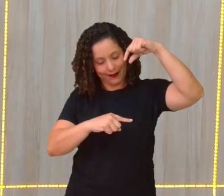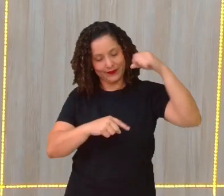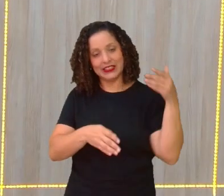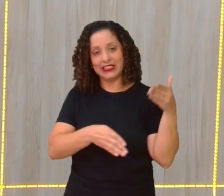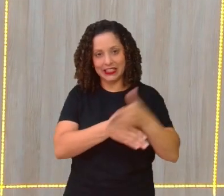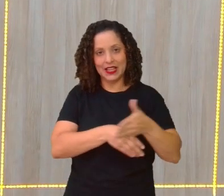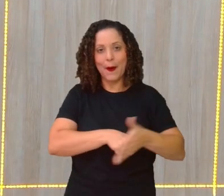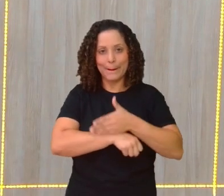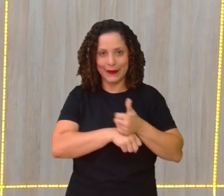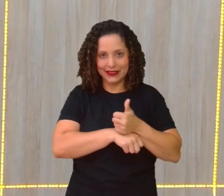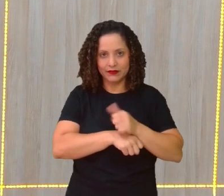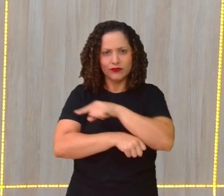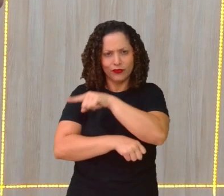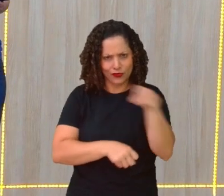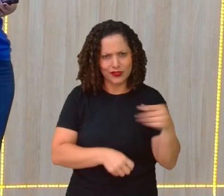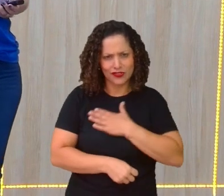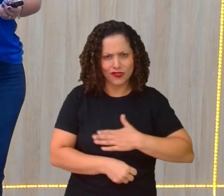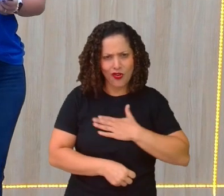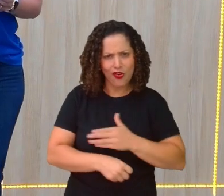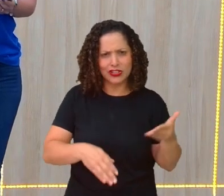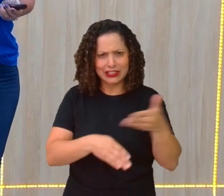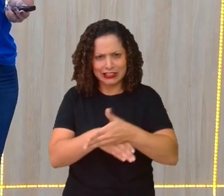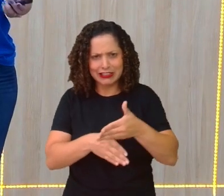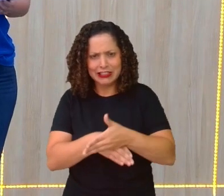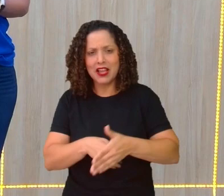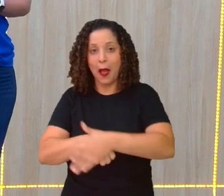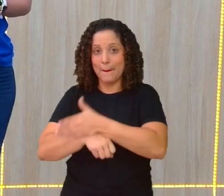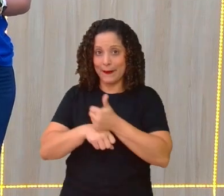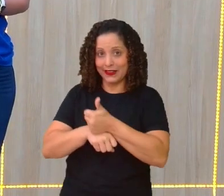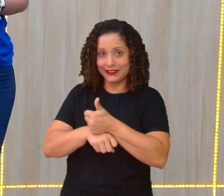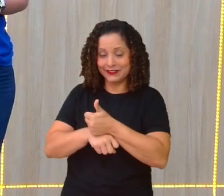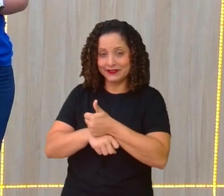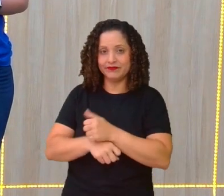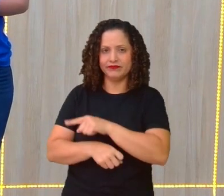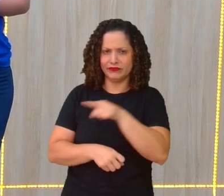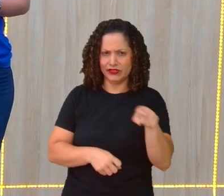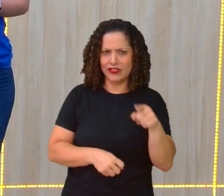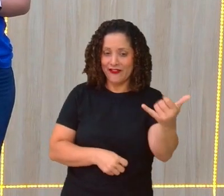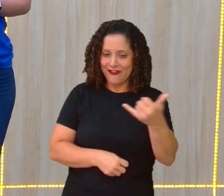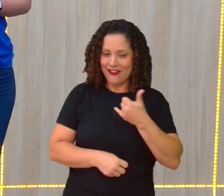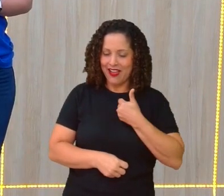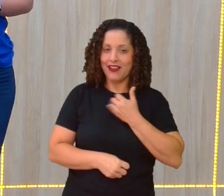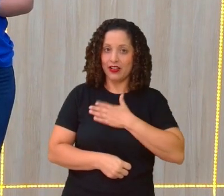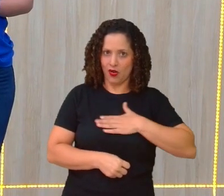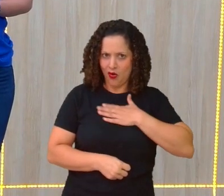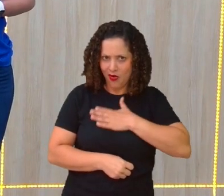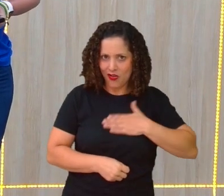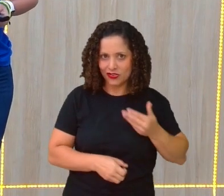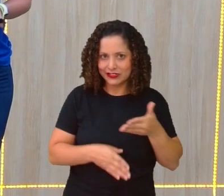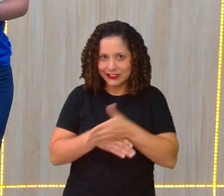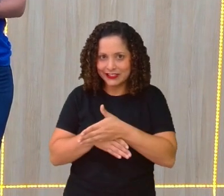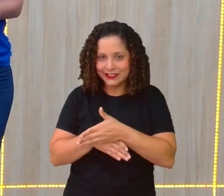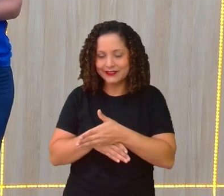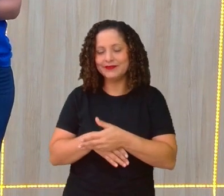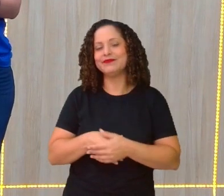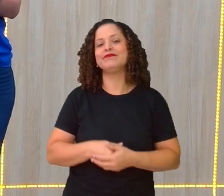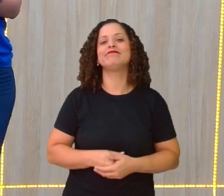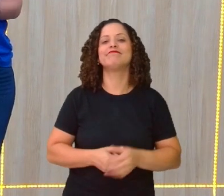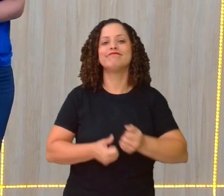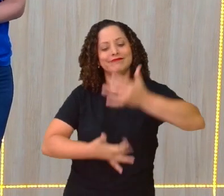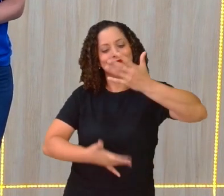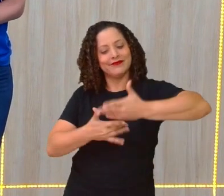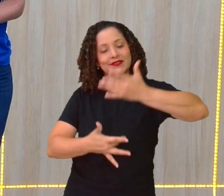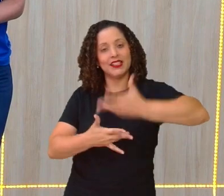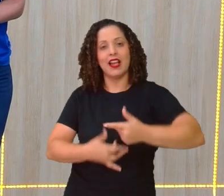vocês gostam também de ir ao parque? Contem para mim se vocês gostam de ir ao parque. Contem aí no chat, eu quero